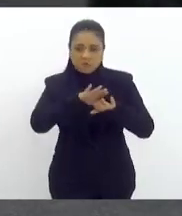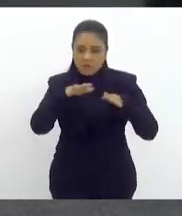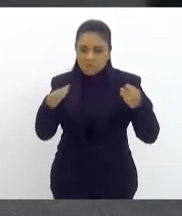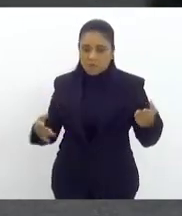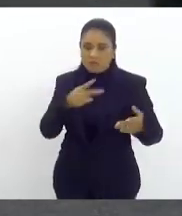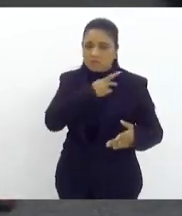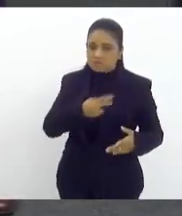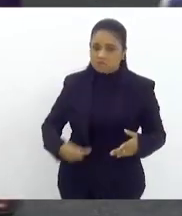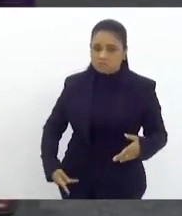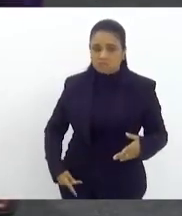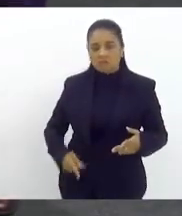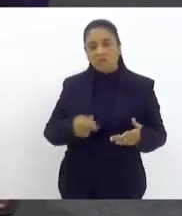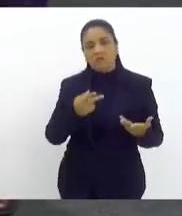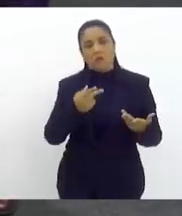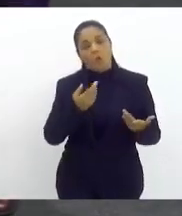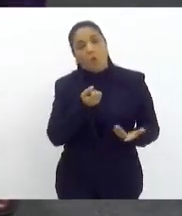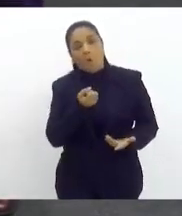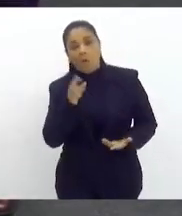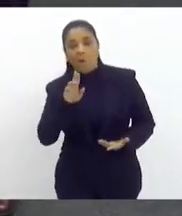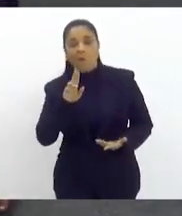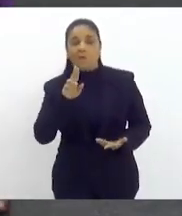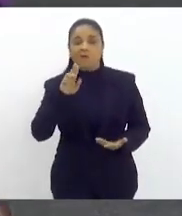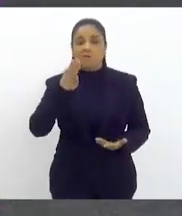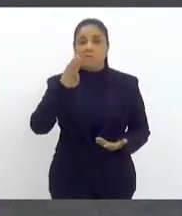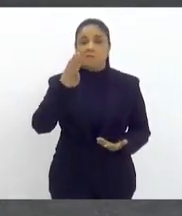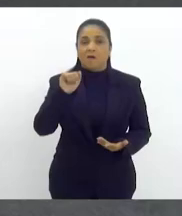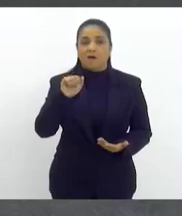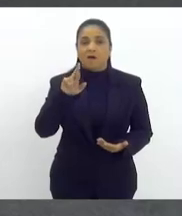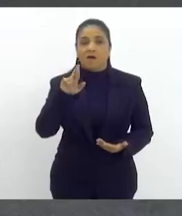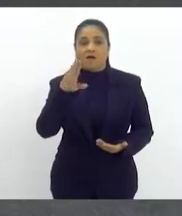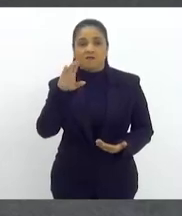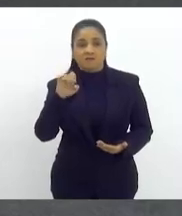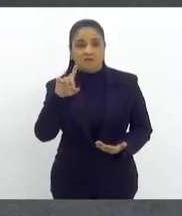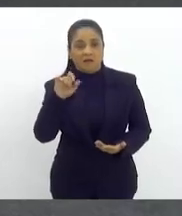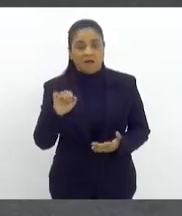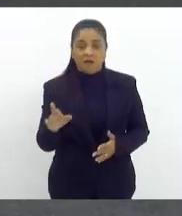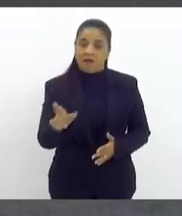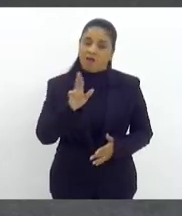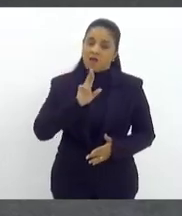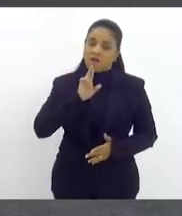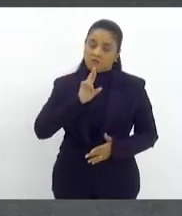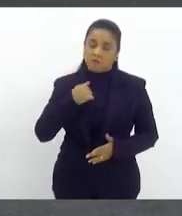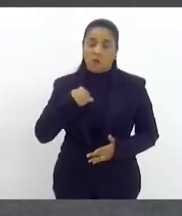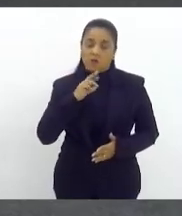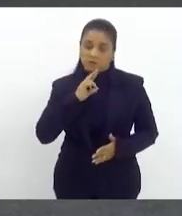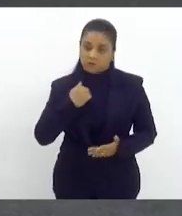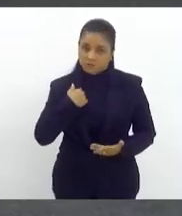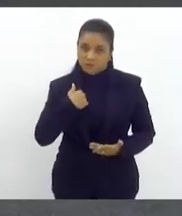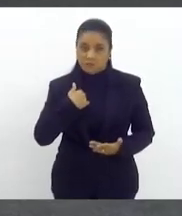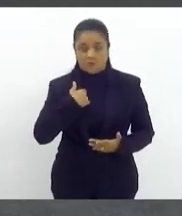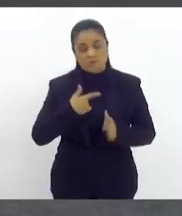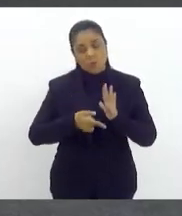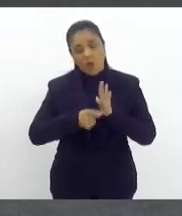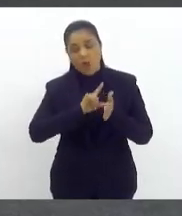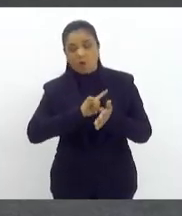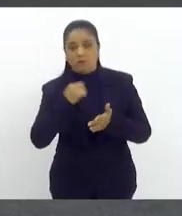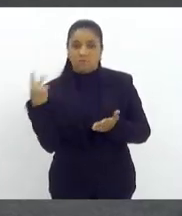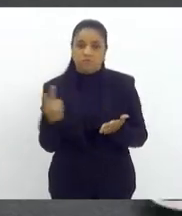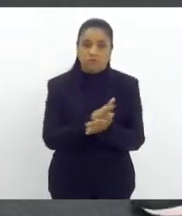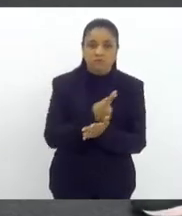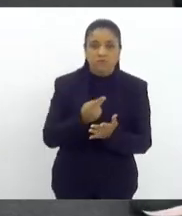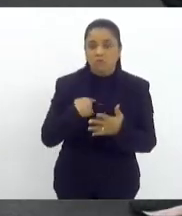excelência ou do nosso presidente Marcelá, mas espero respostas sobre o que aconteceu ontem. Não aceitarei